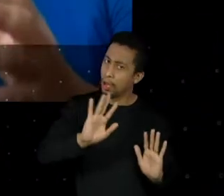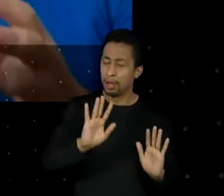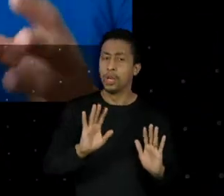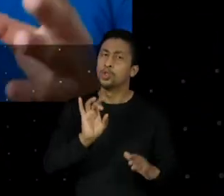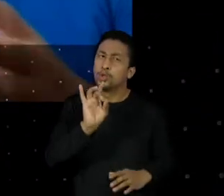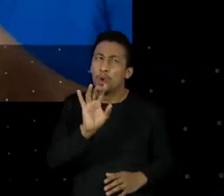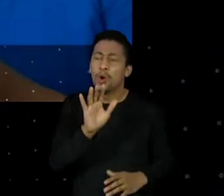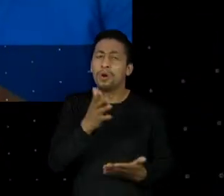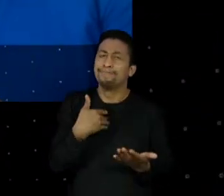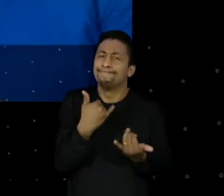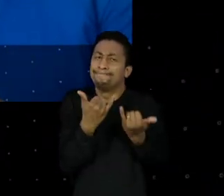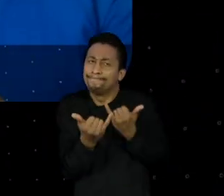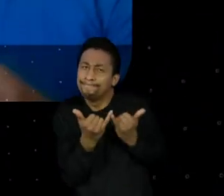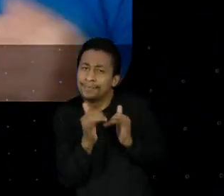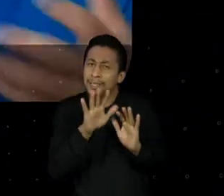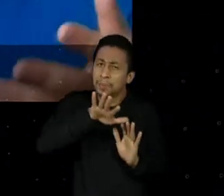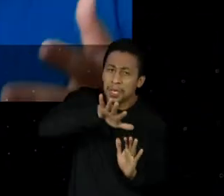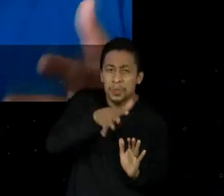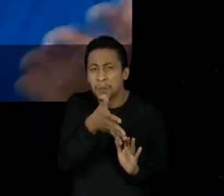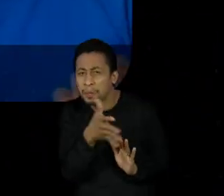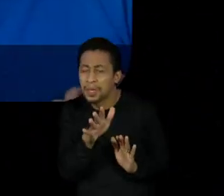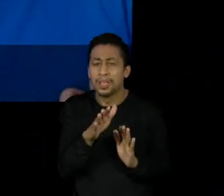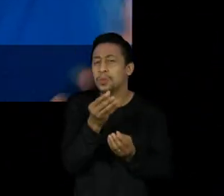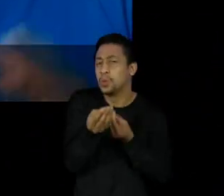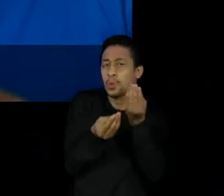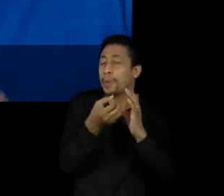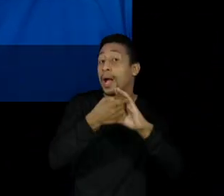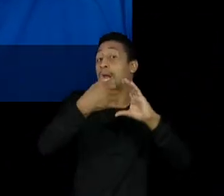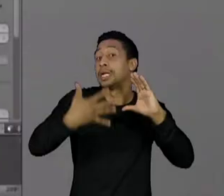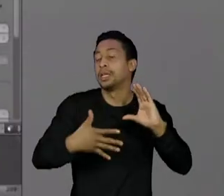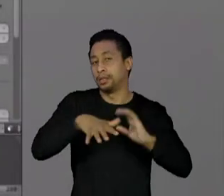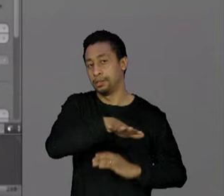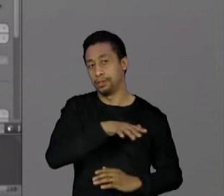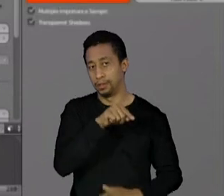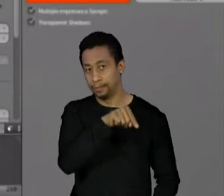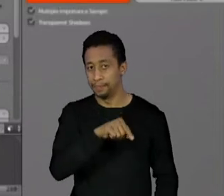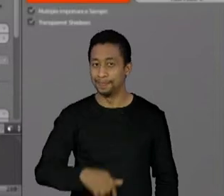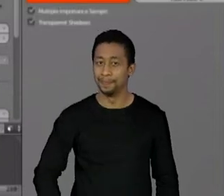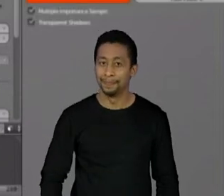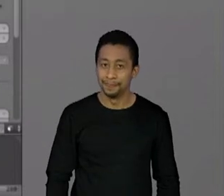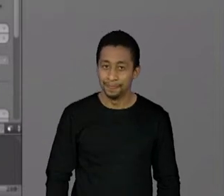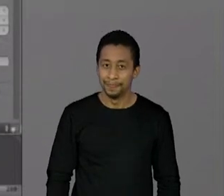de indivíduos daquele local, né, onde Jesus nasceu.